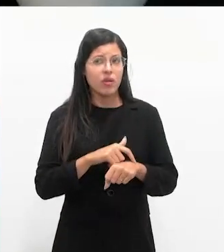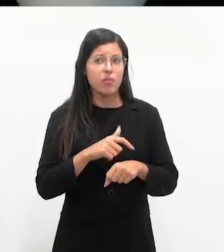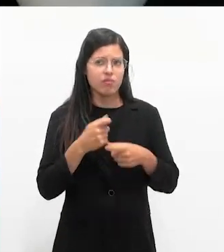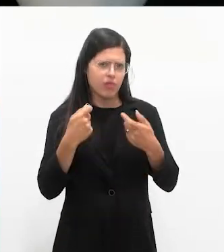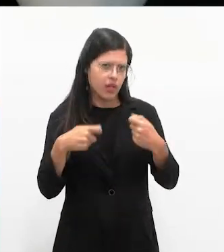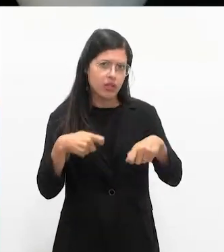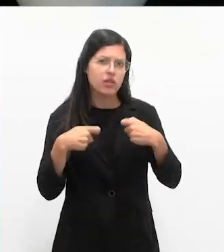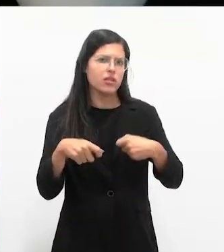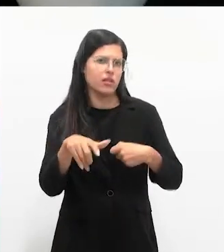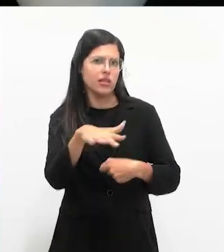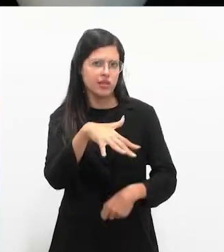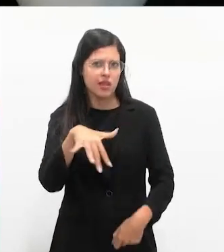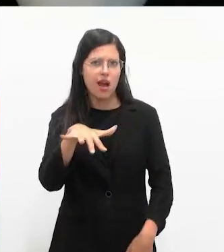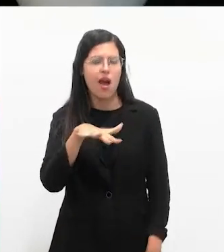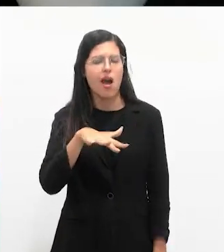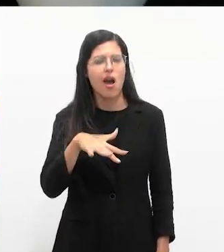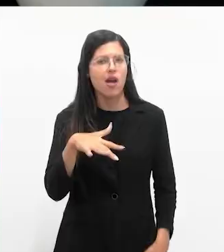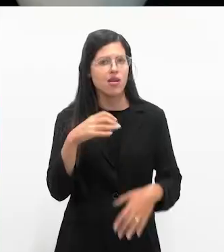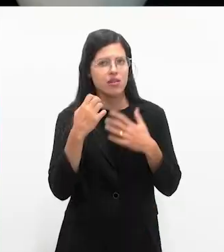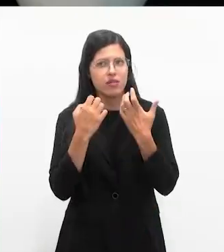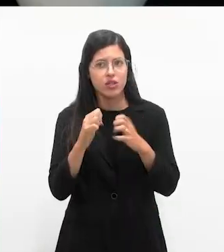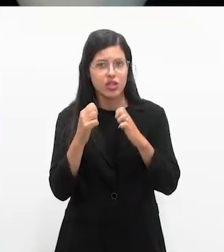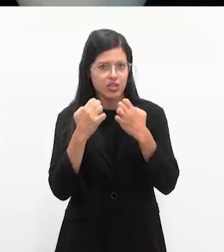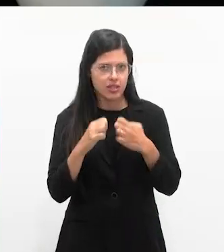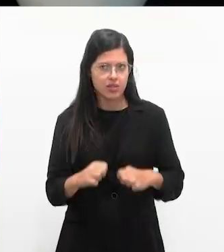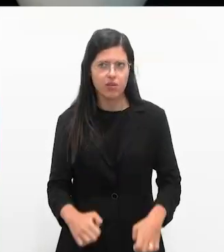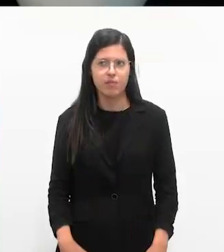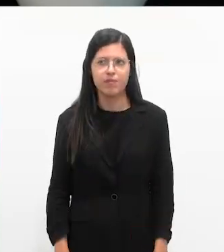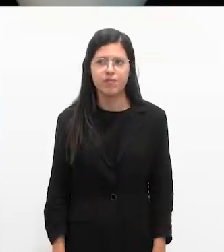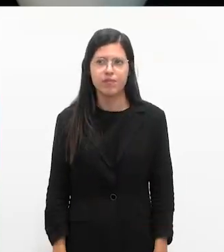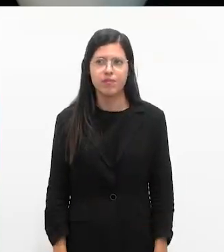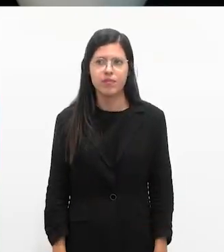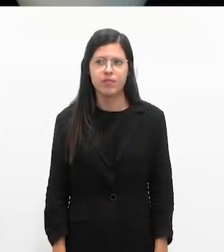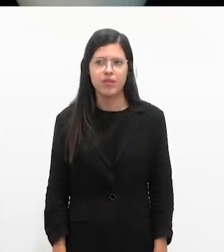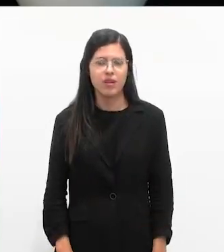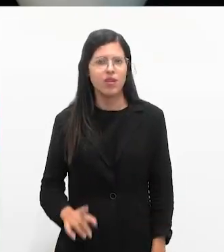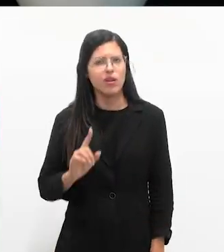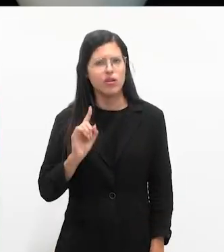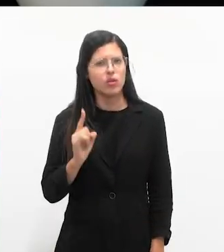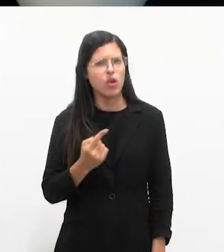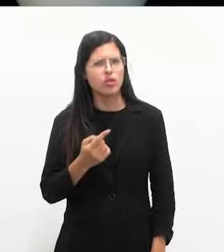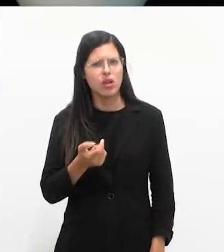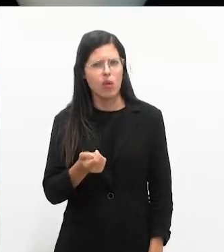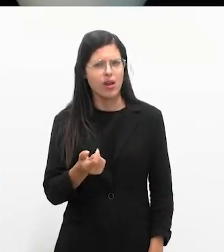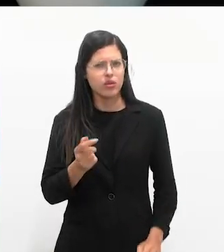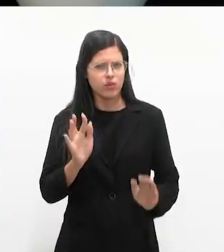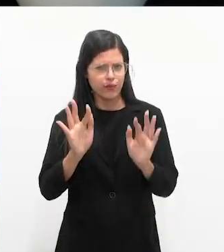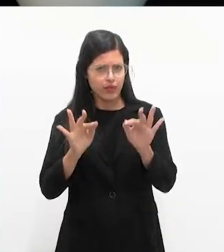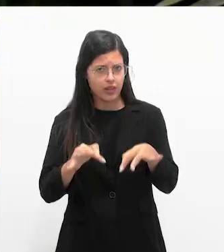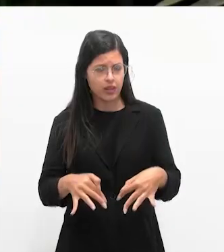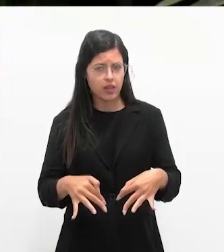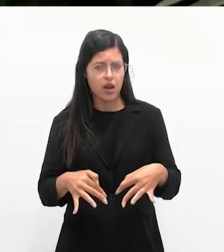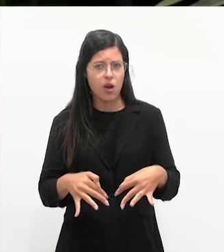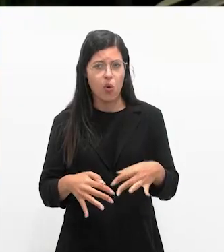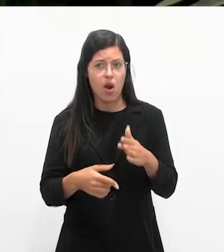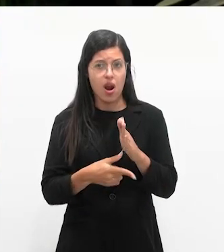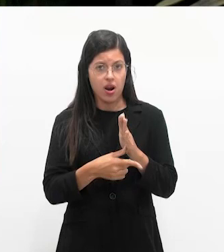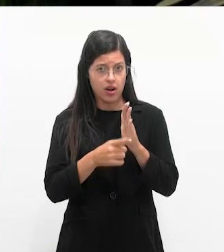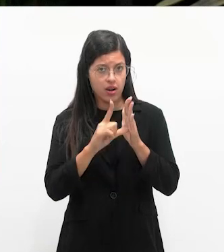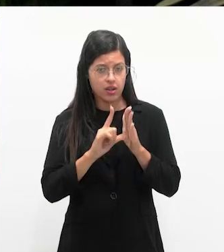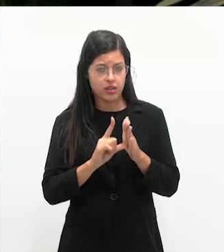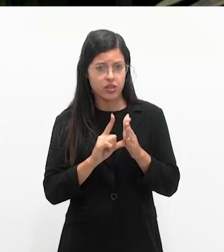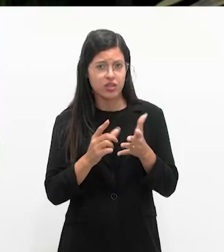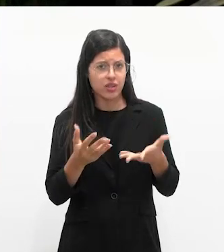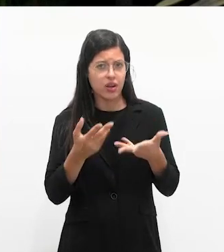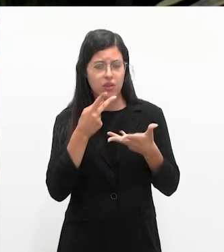que mais está precisando disso, de todo jeito. Brandi, nós estamos chegando no finalzinho, mas antes